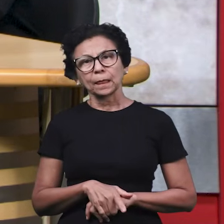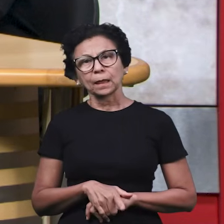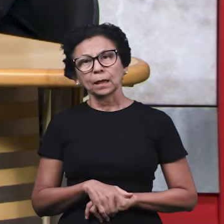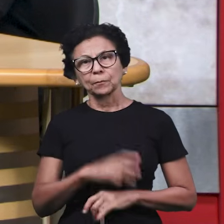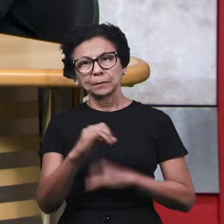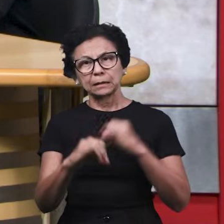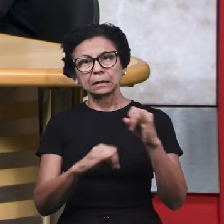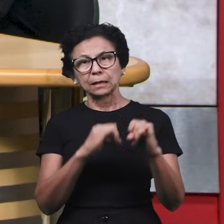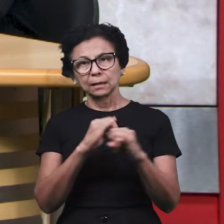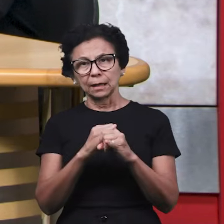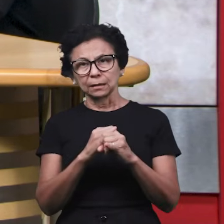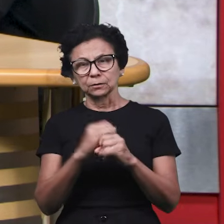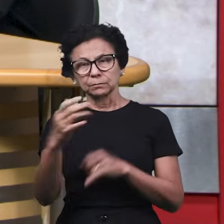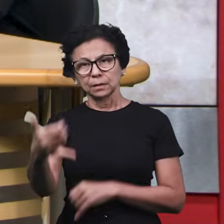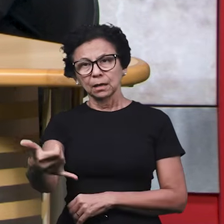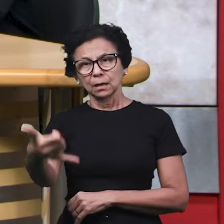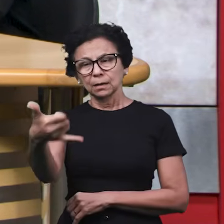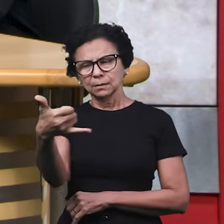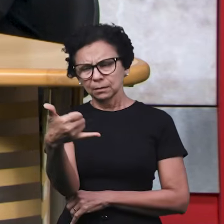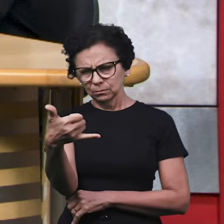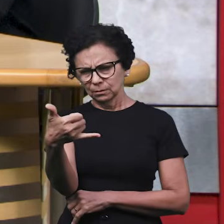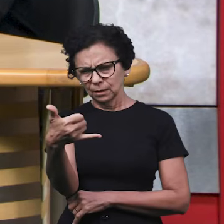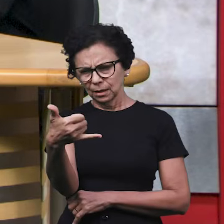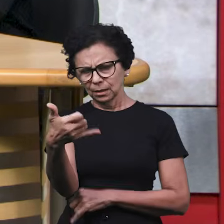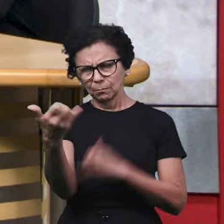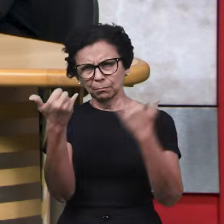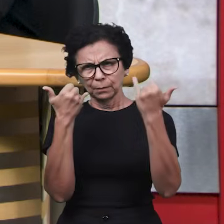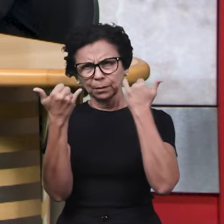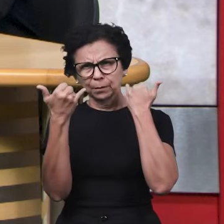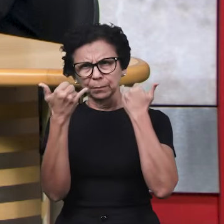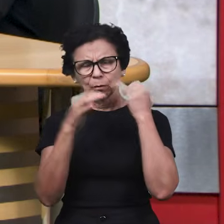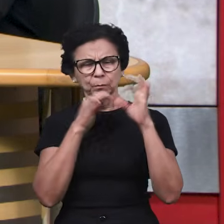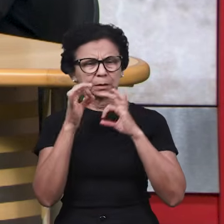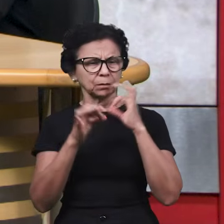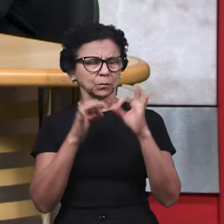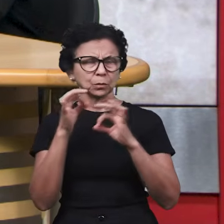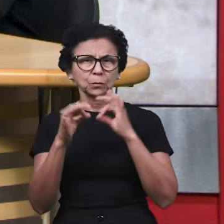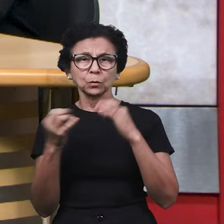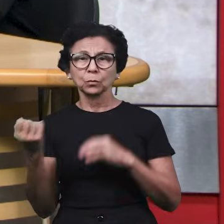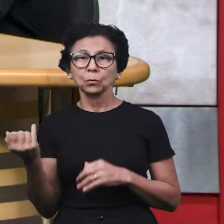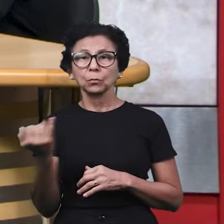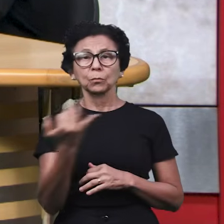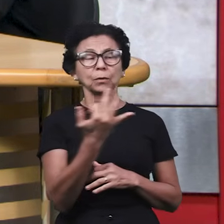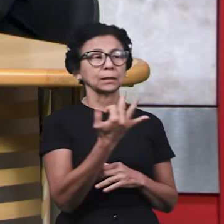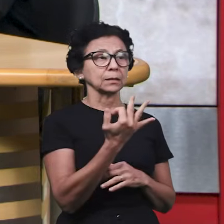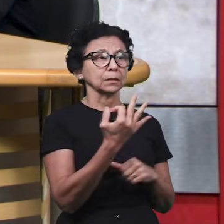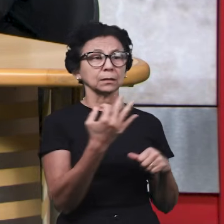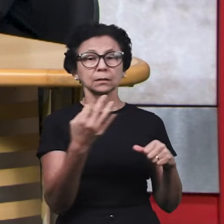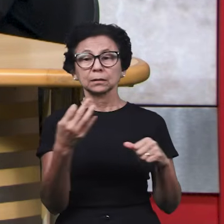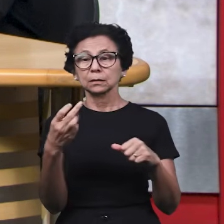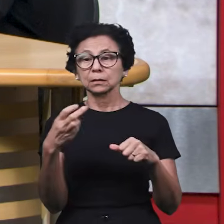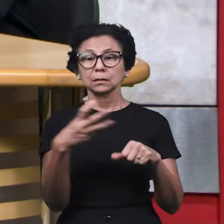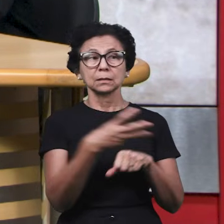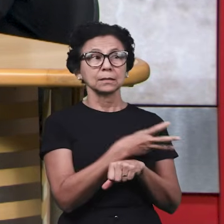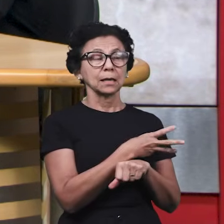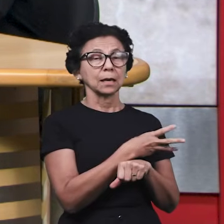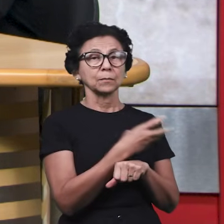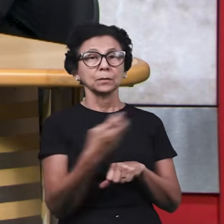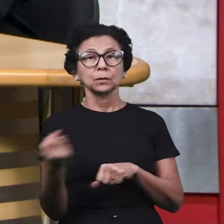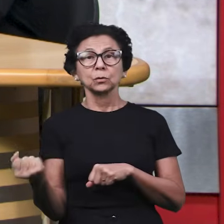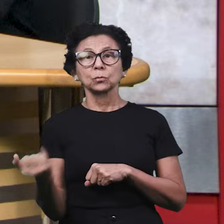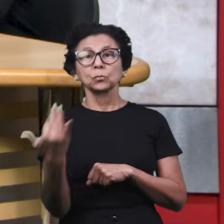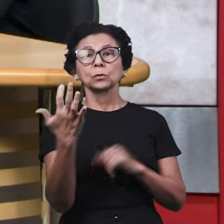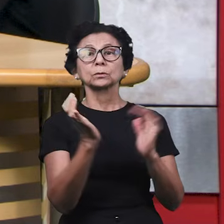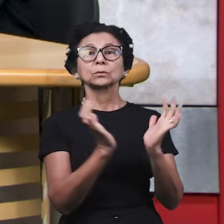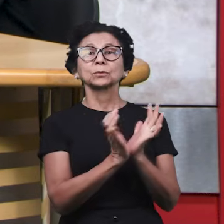tem no seu celular? milhares, Quantas né? opiniões você tem no seu WhatsApp? De quantos grupos você faz